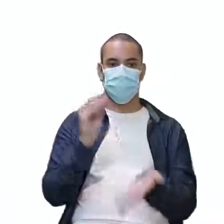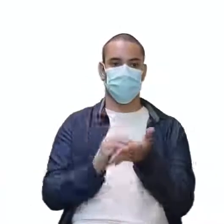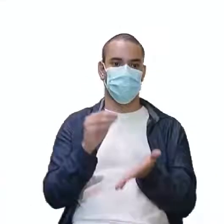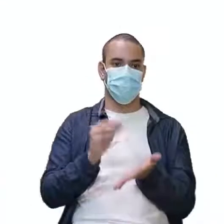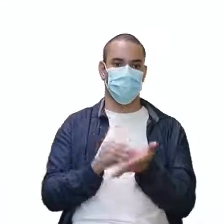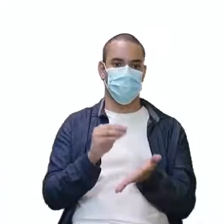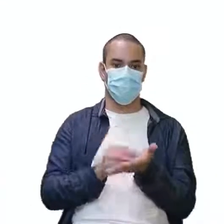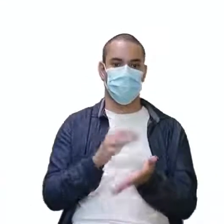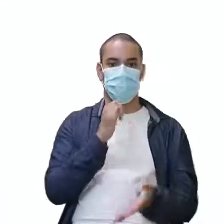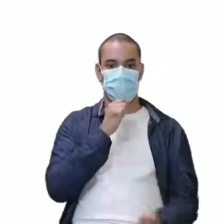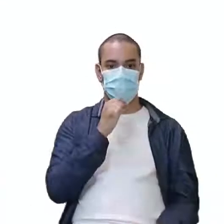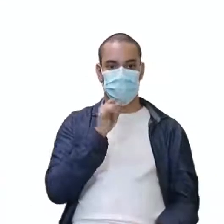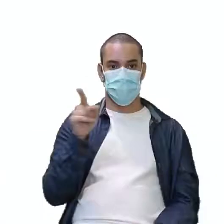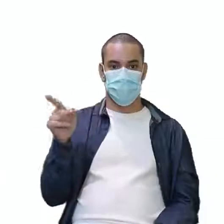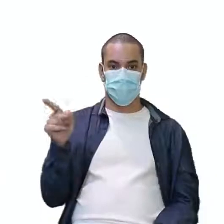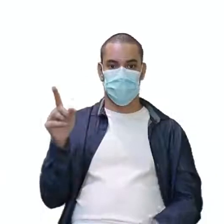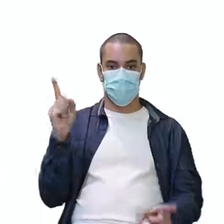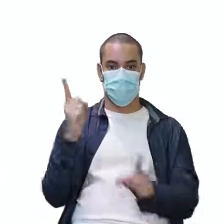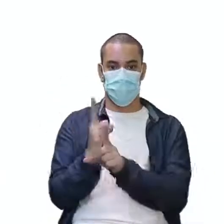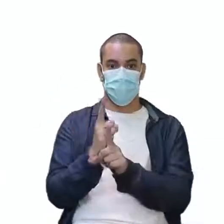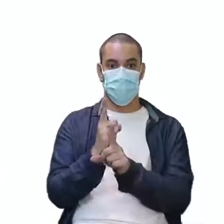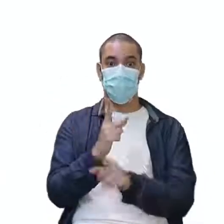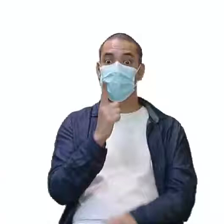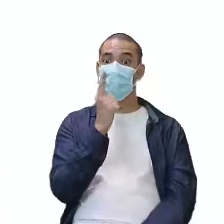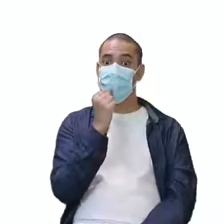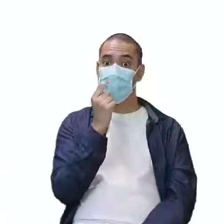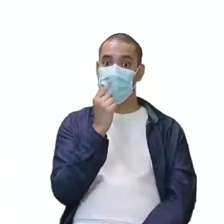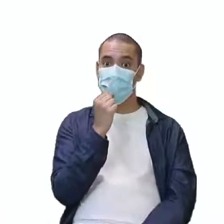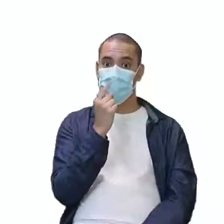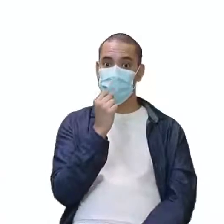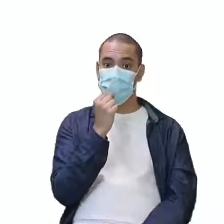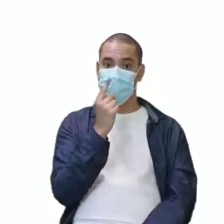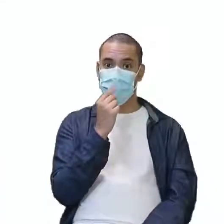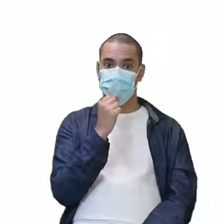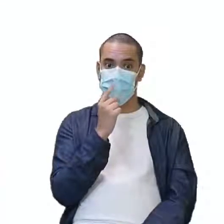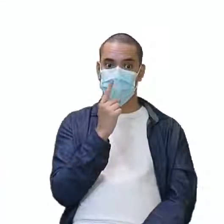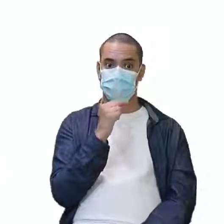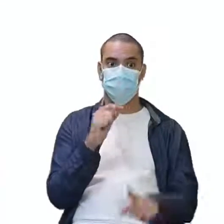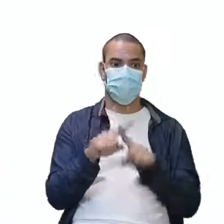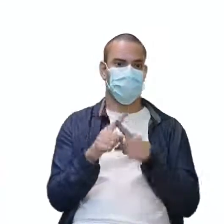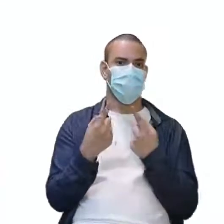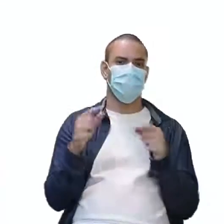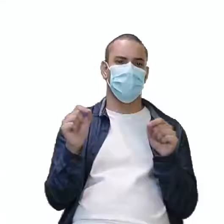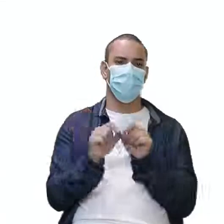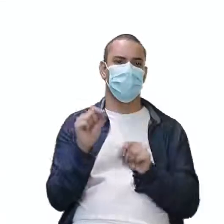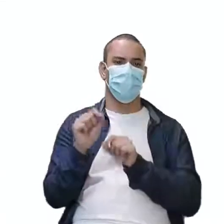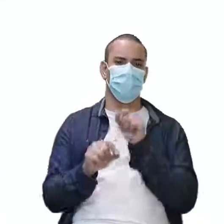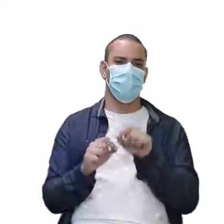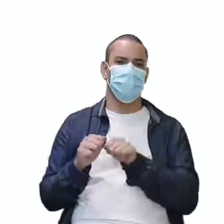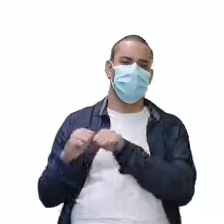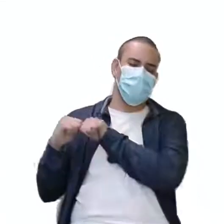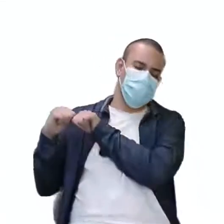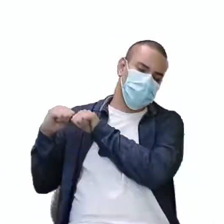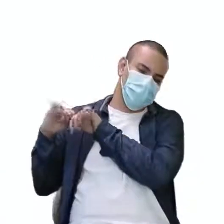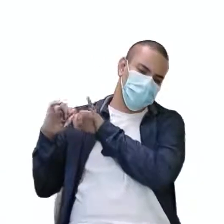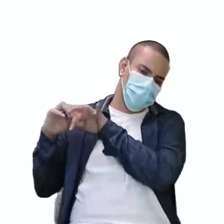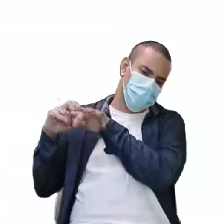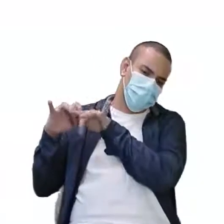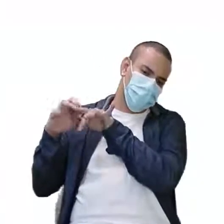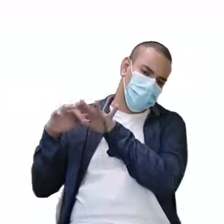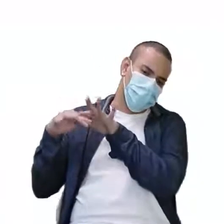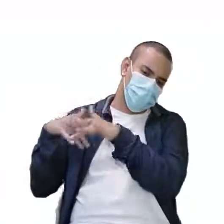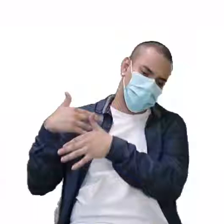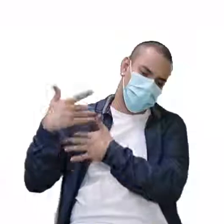Por exemplo, aqui eles encontraram água para beber, mas eles realizam longos